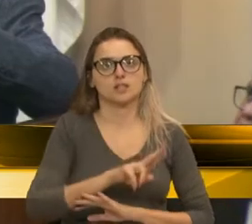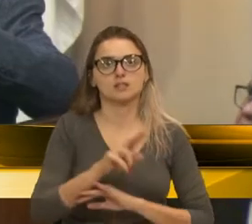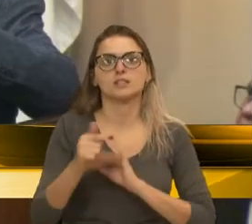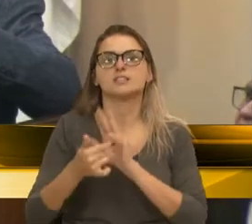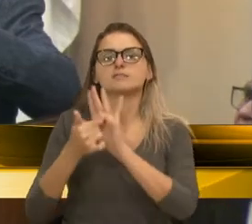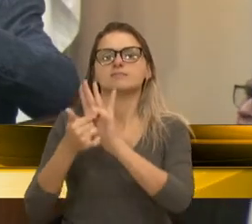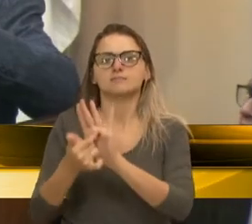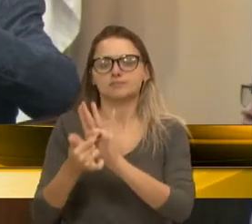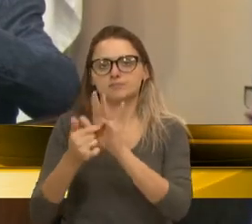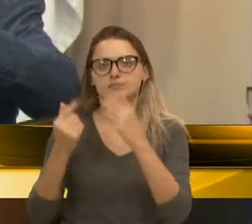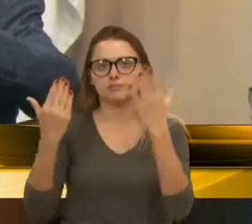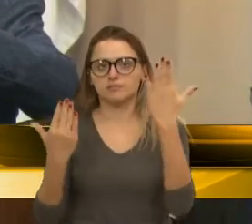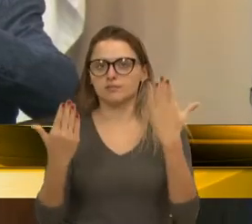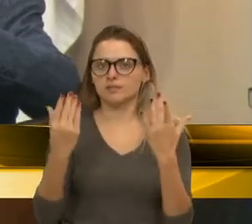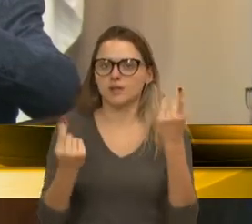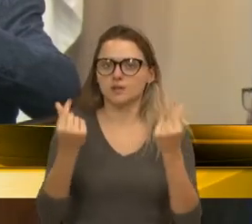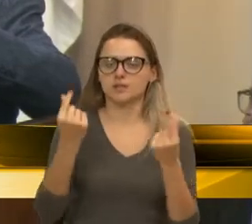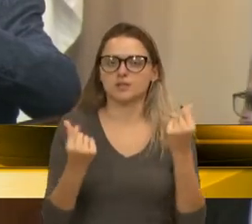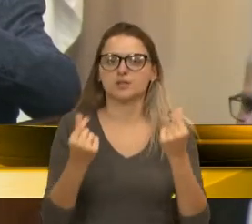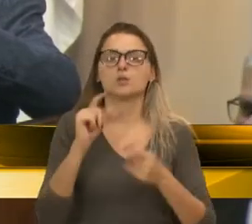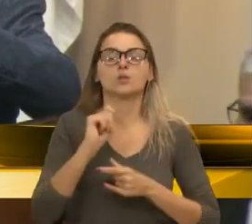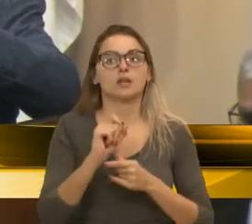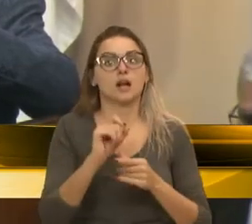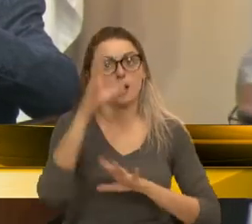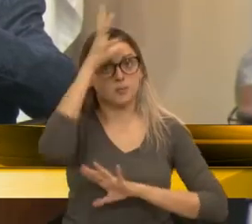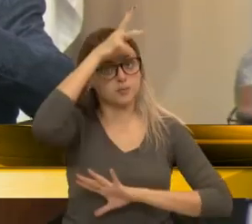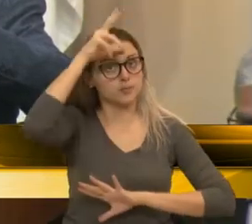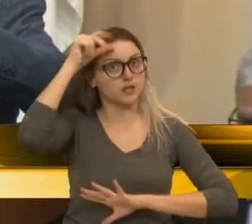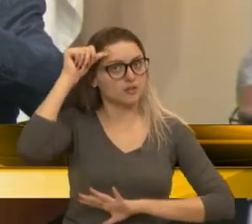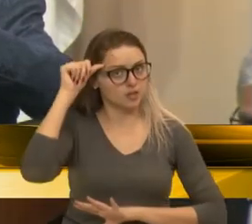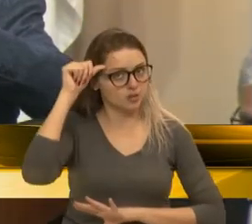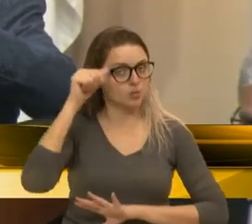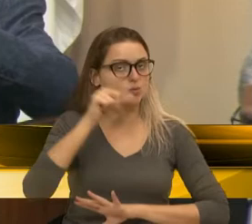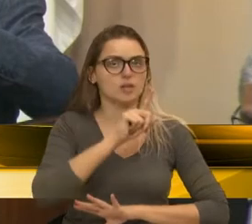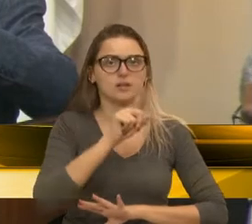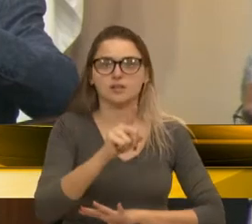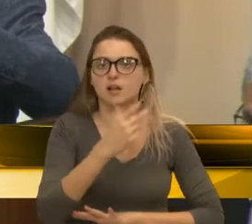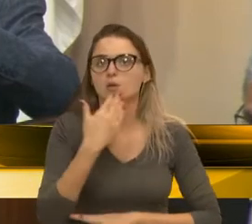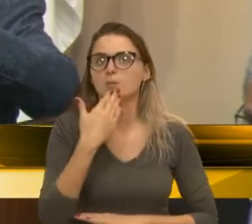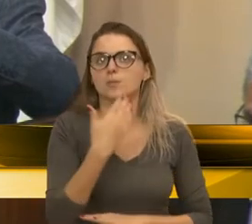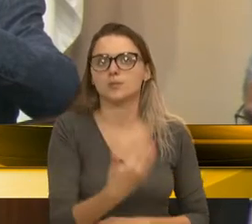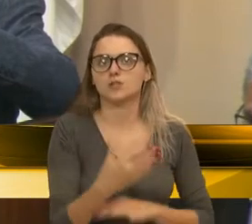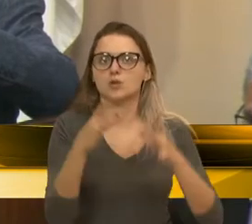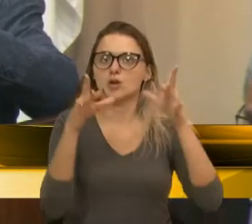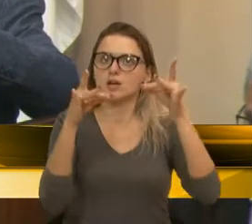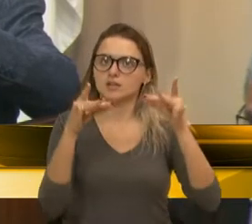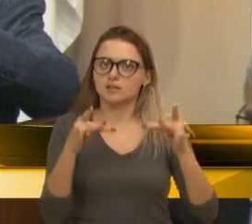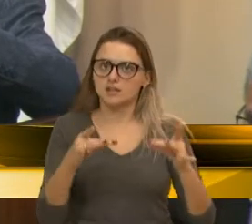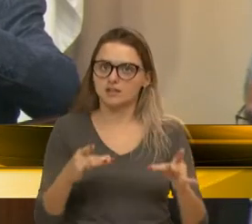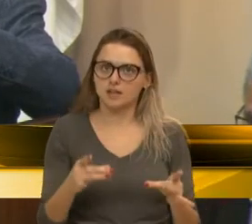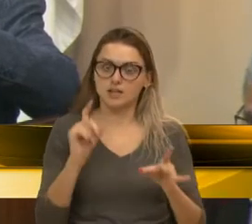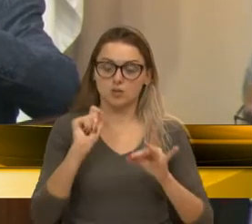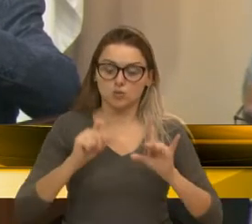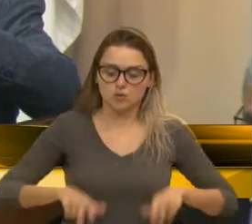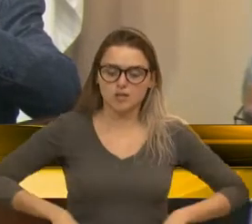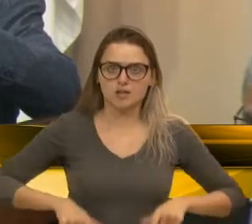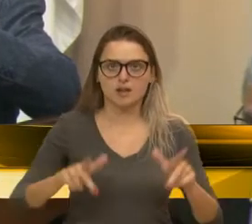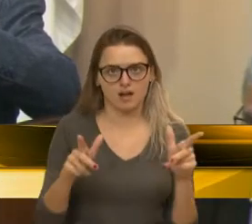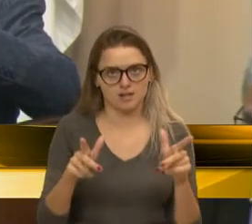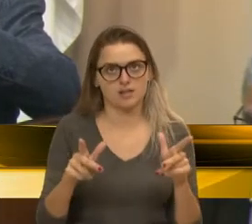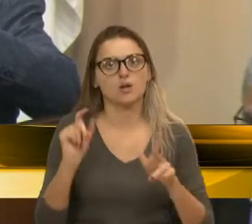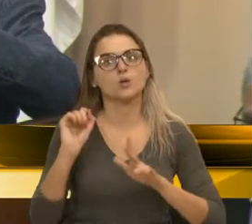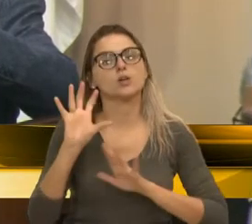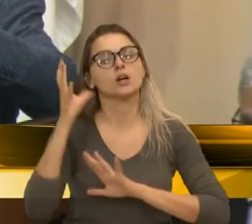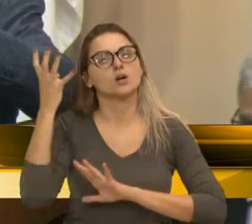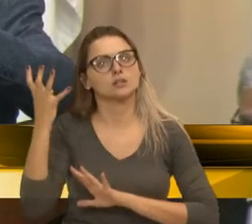apresentada. Nesse caso, a autarquia eximiu-se de solicitar o detalhamento dos custos, que, por